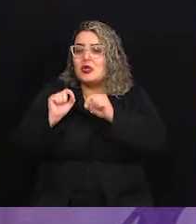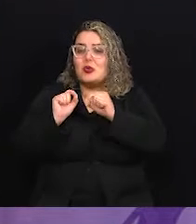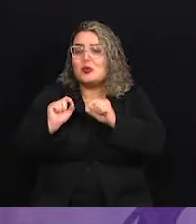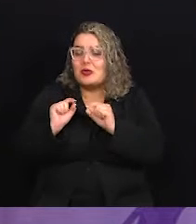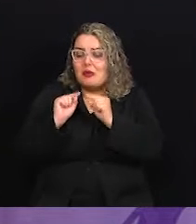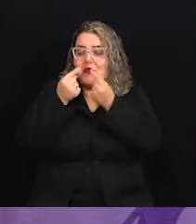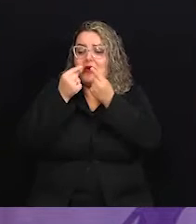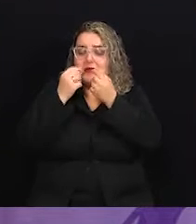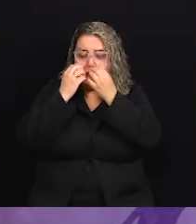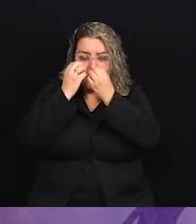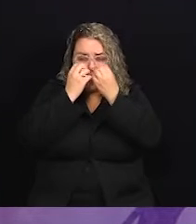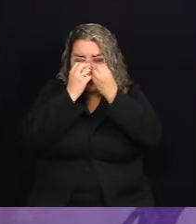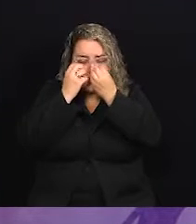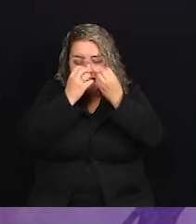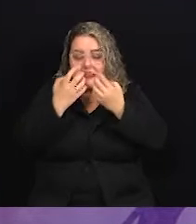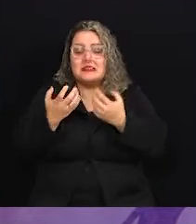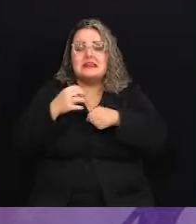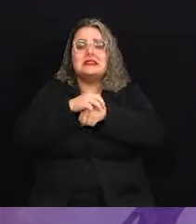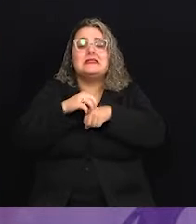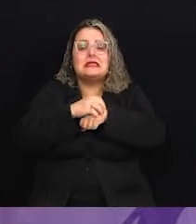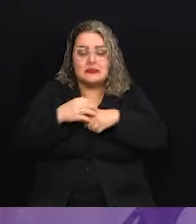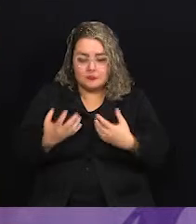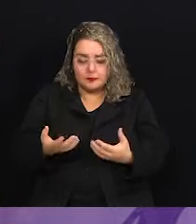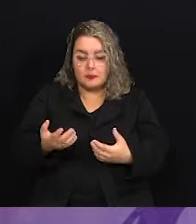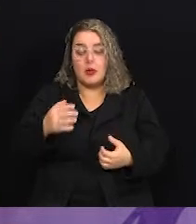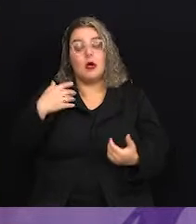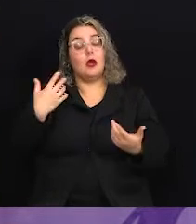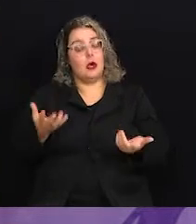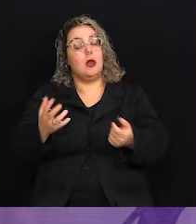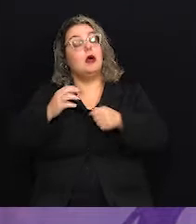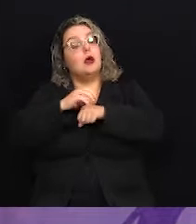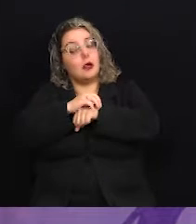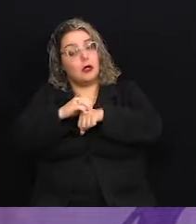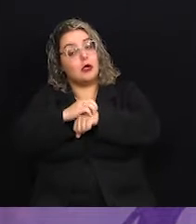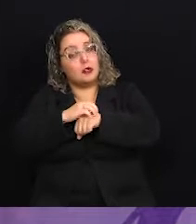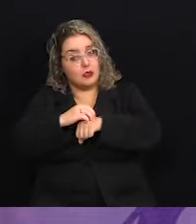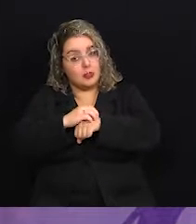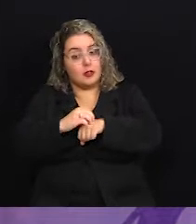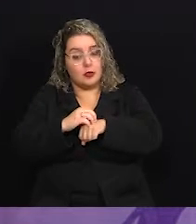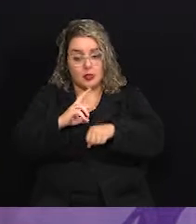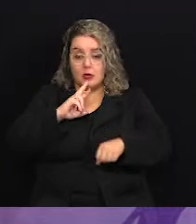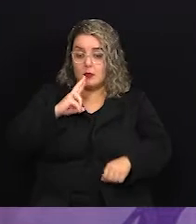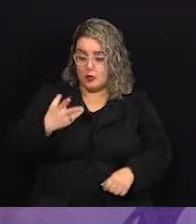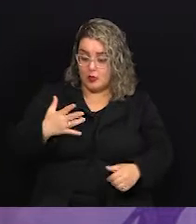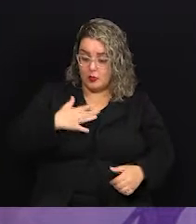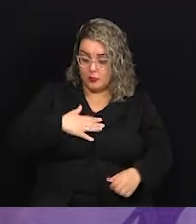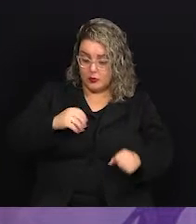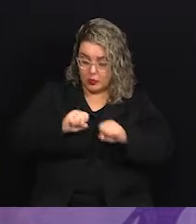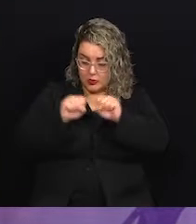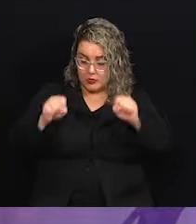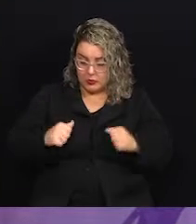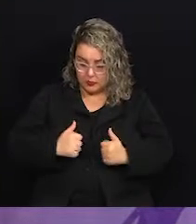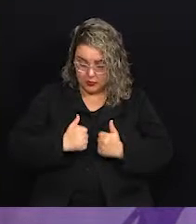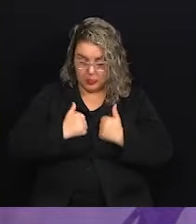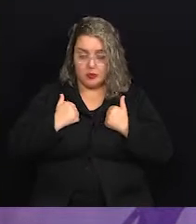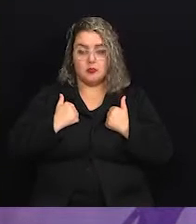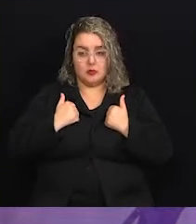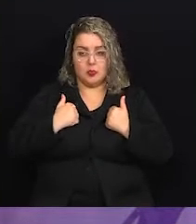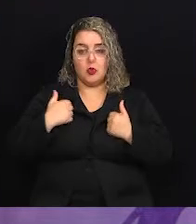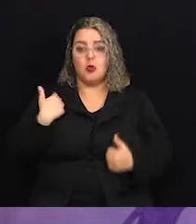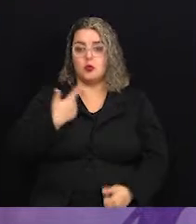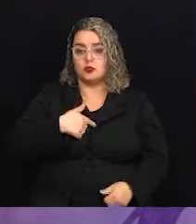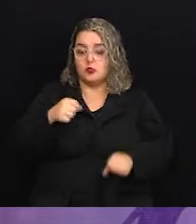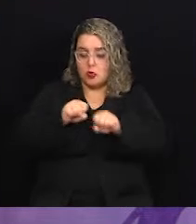rinite alérgica? A alergia, que é uma resposta do meu sistema imunológico, o nosso